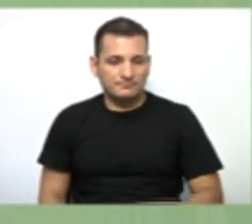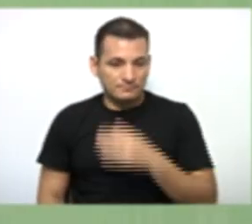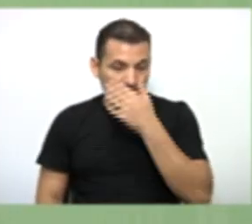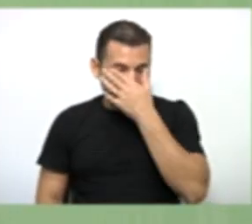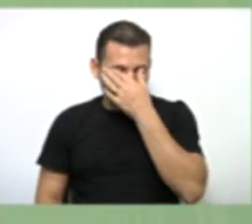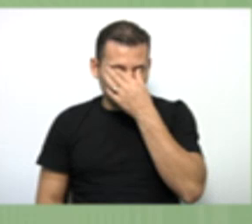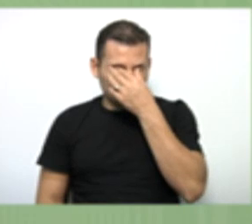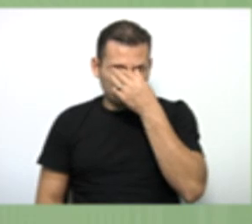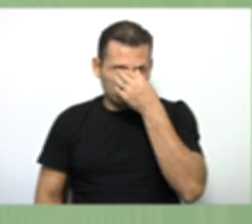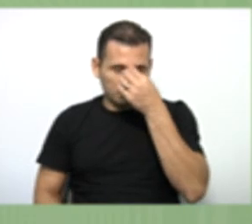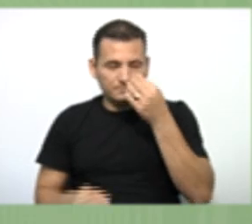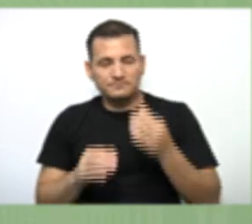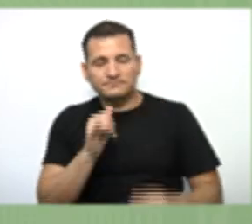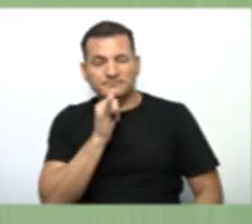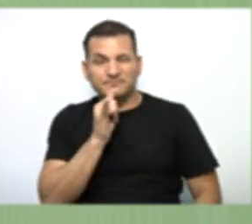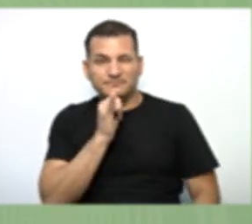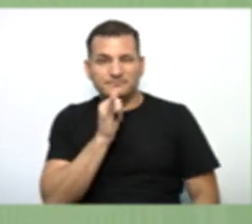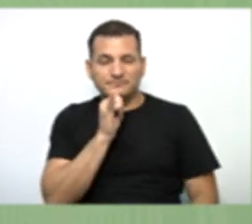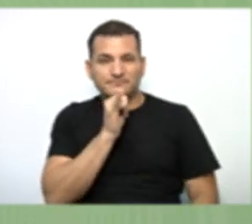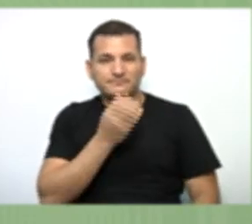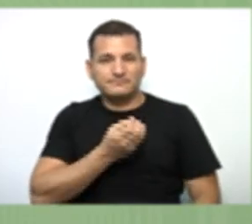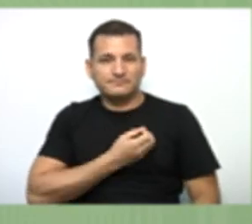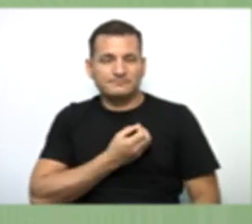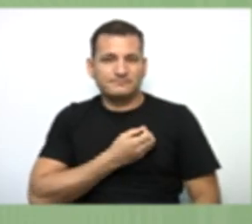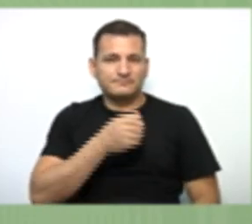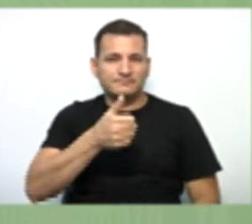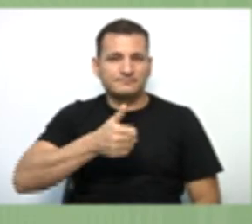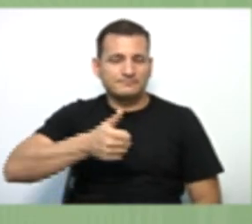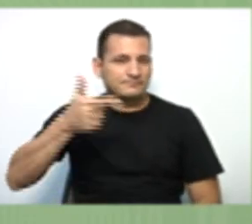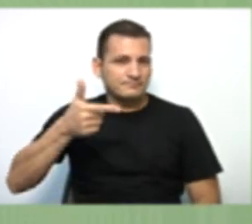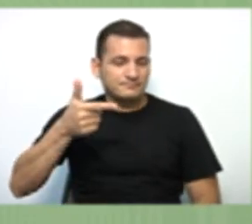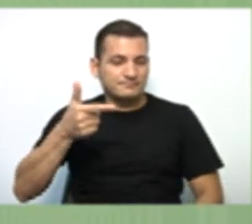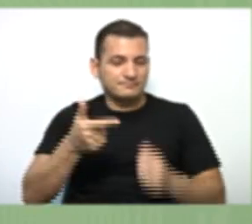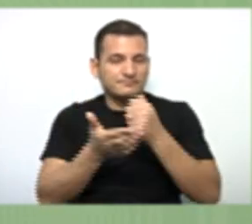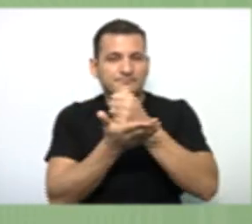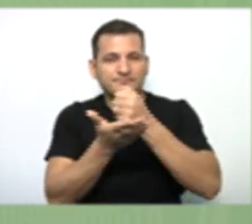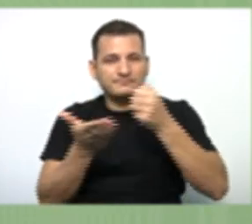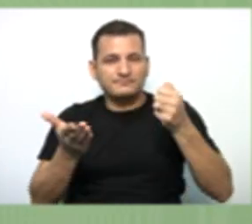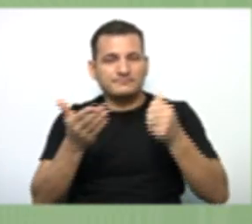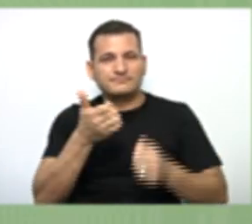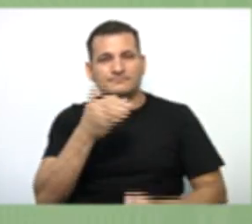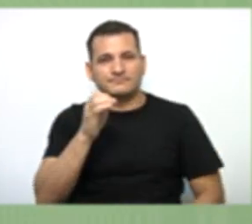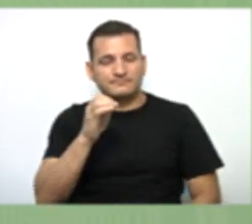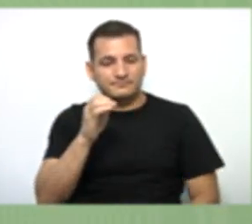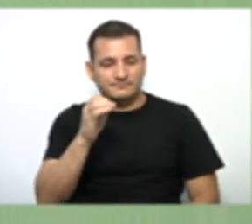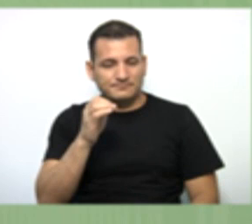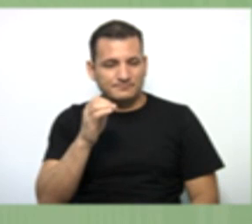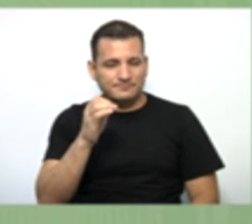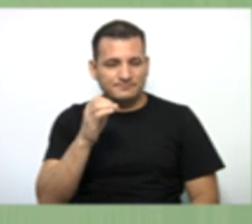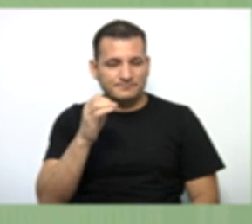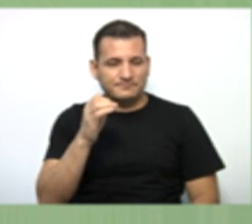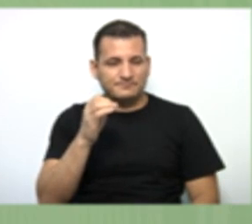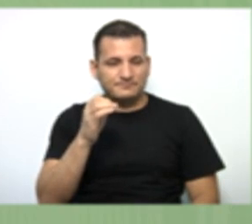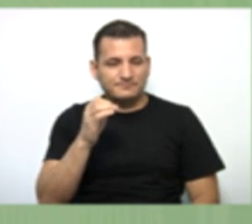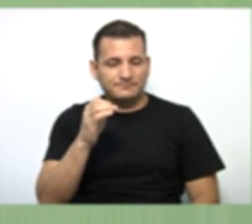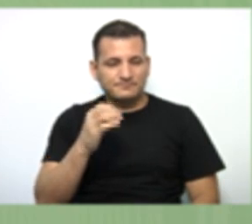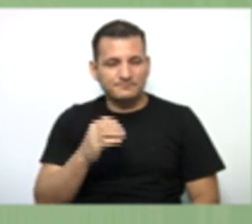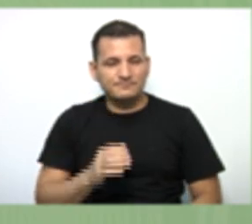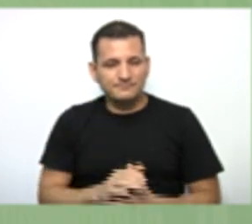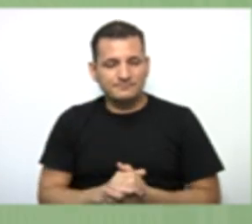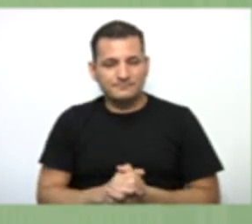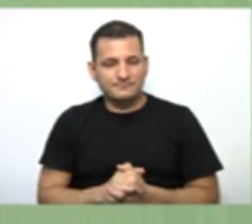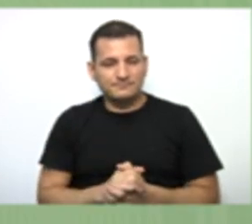Então, por exemplo, o número 12 na base 10, então tem um número 12 na base 10,